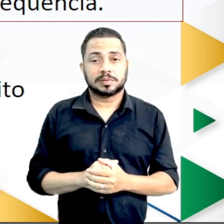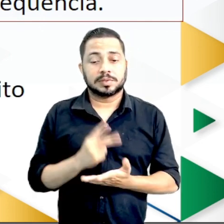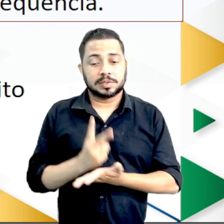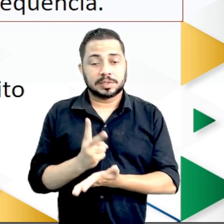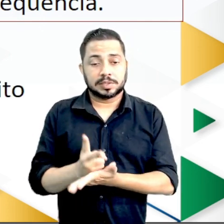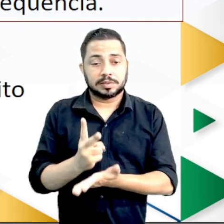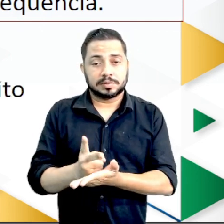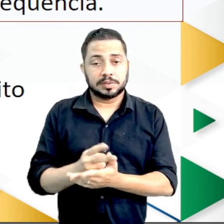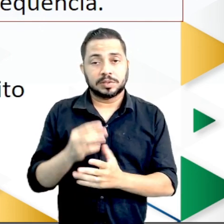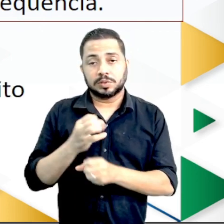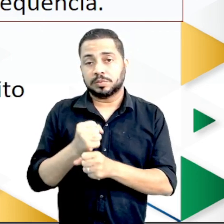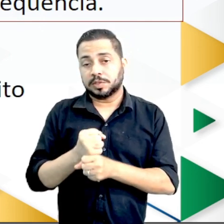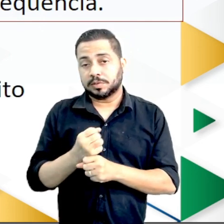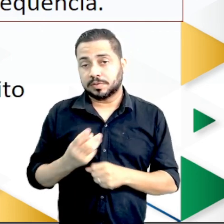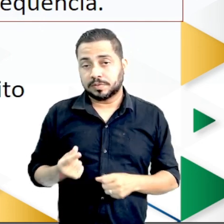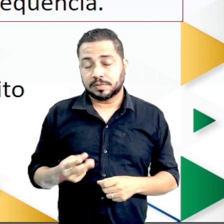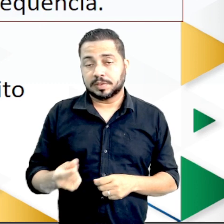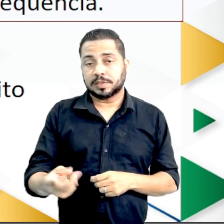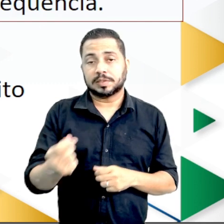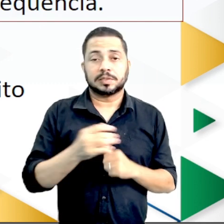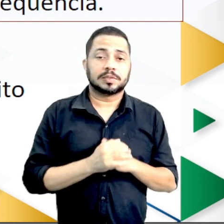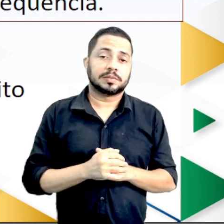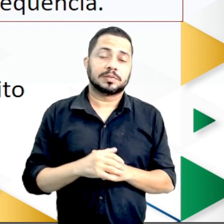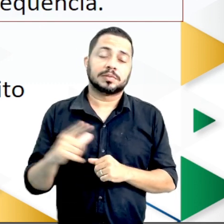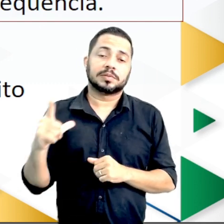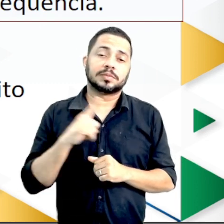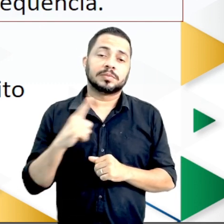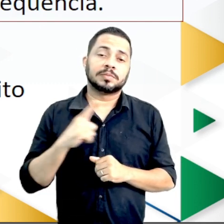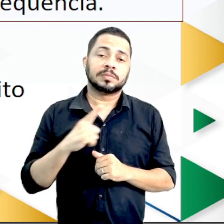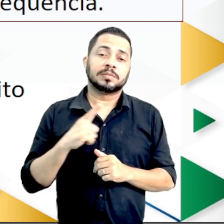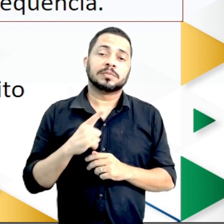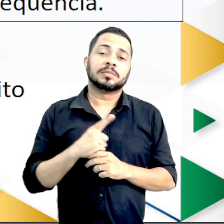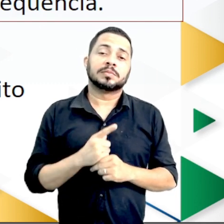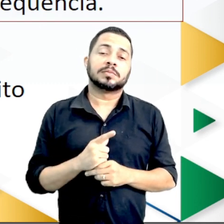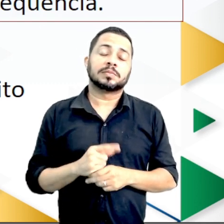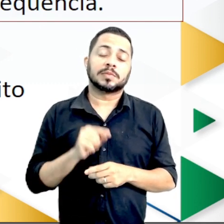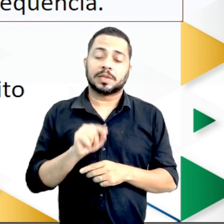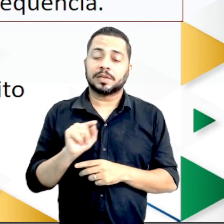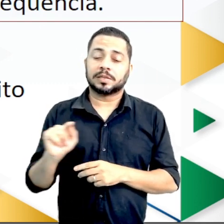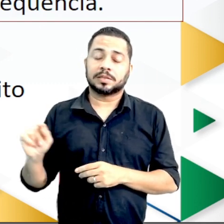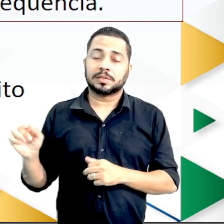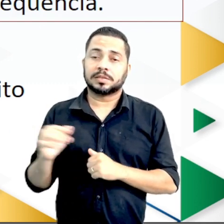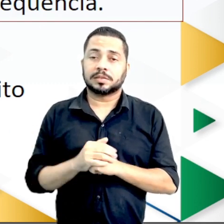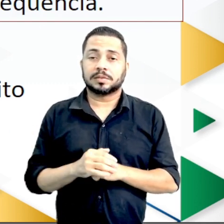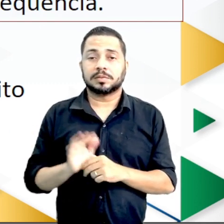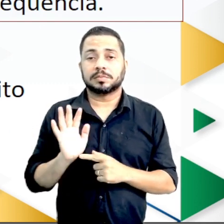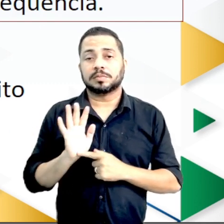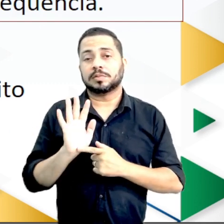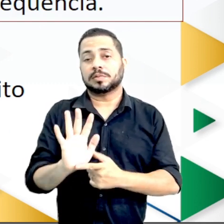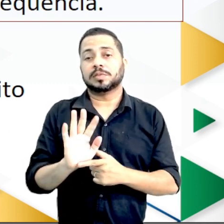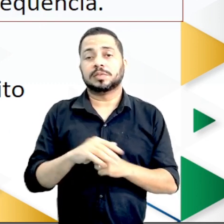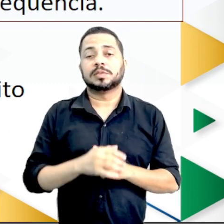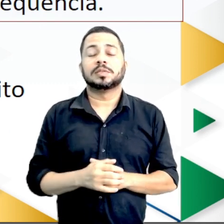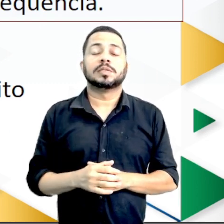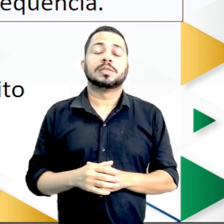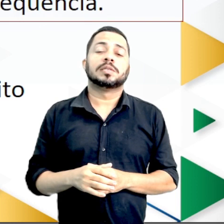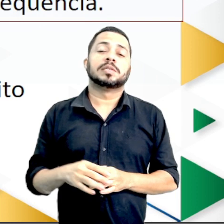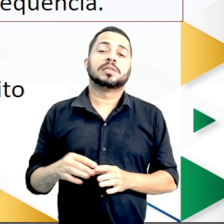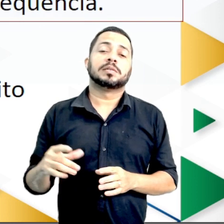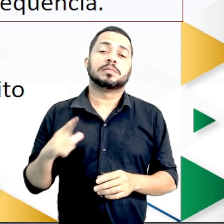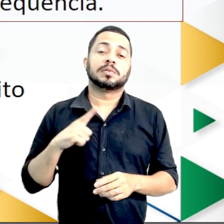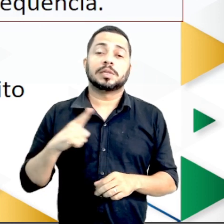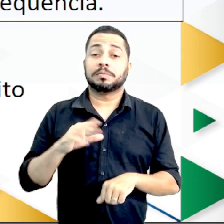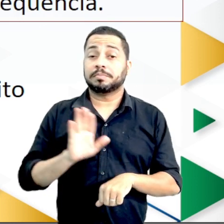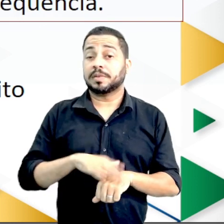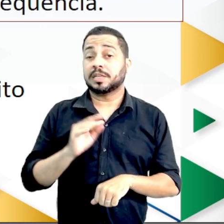Sequência com números infinitos de elementos. Eu tenho a reticência, os 3 pontinhos indicando que há mais